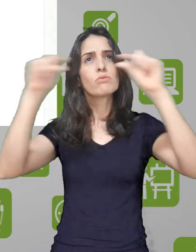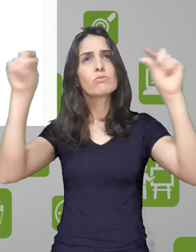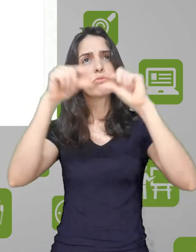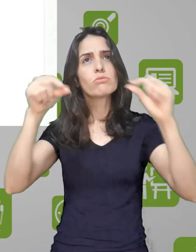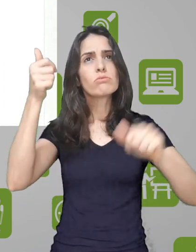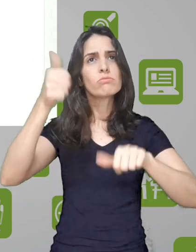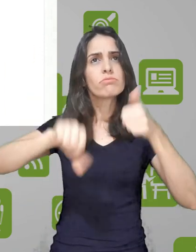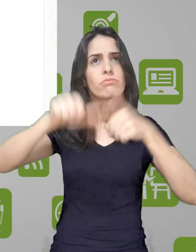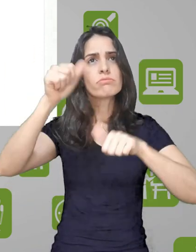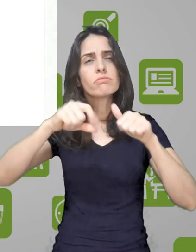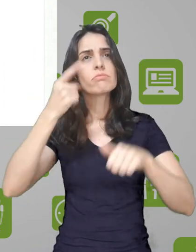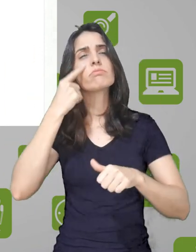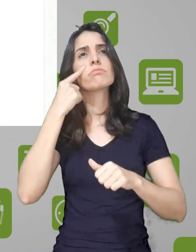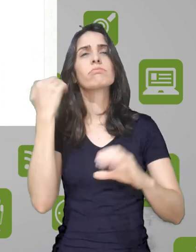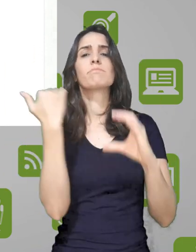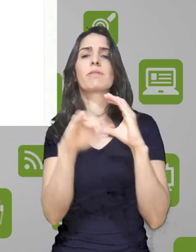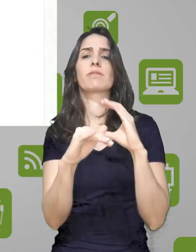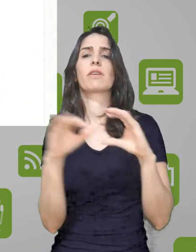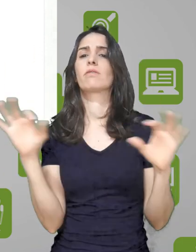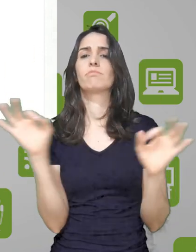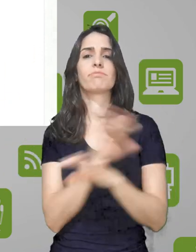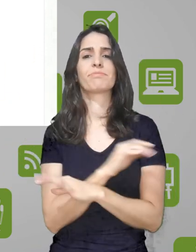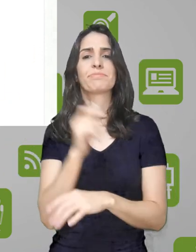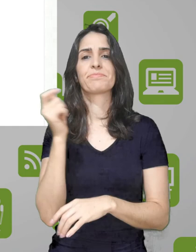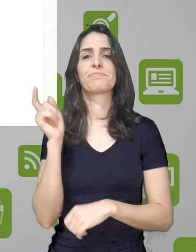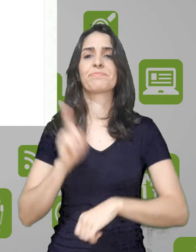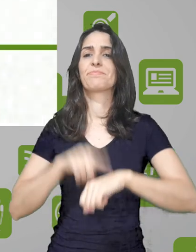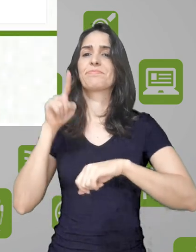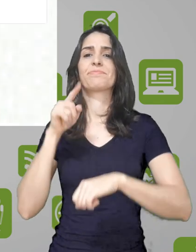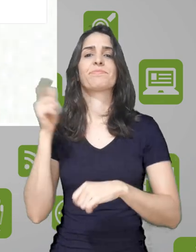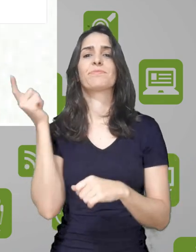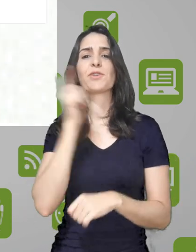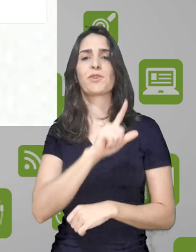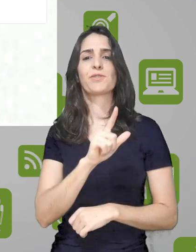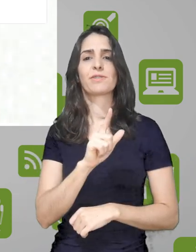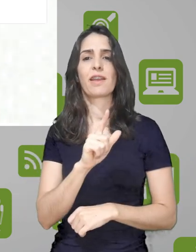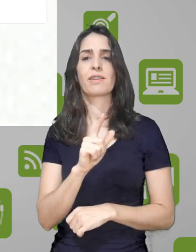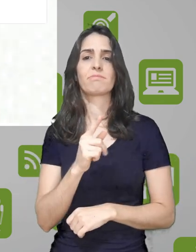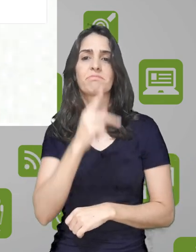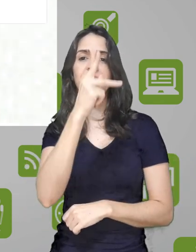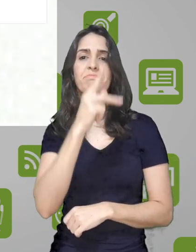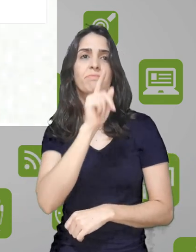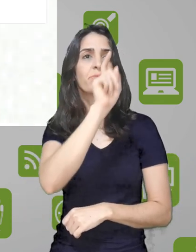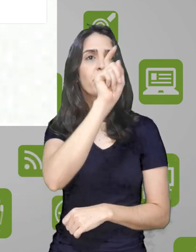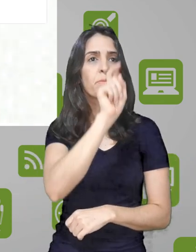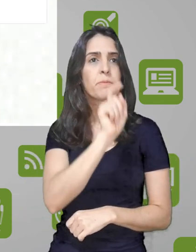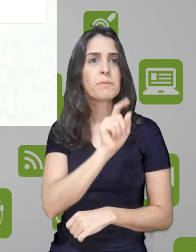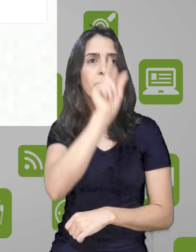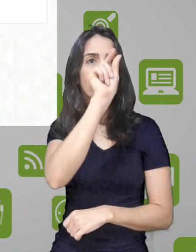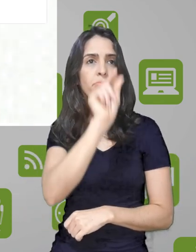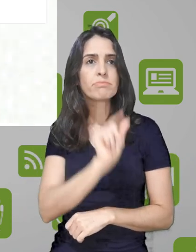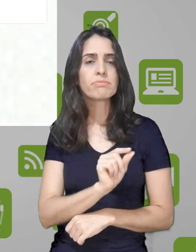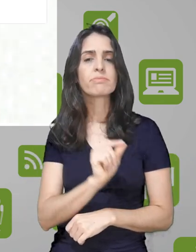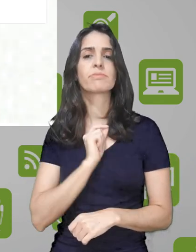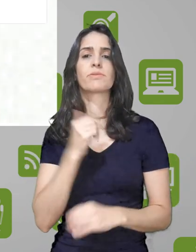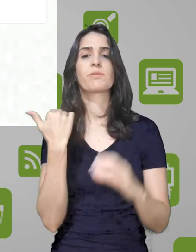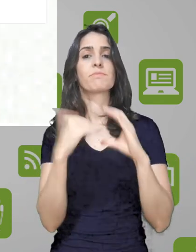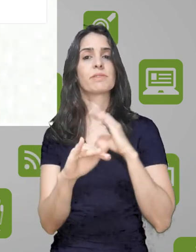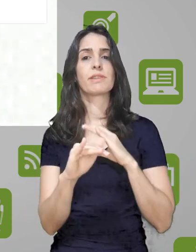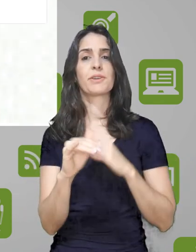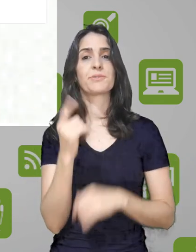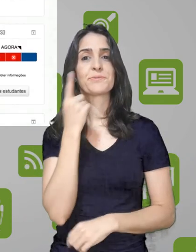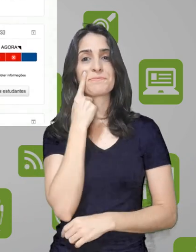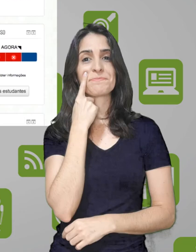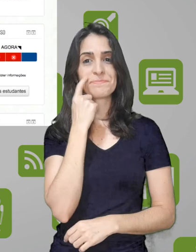imediatamente por aqui eu consigo enviar é uma mensagem para os usuários que eu